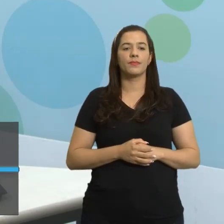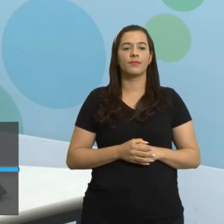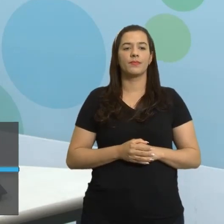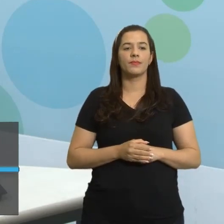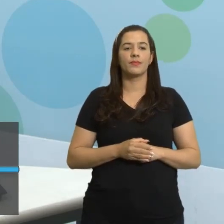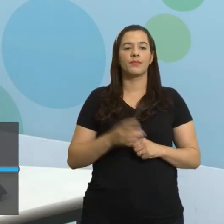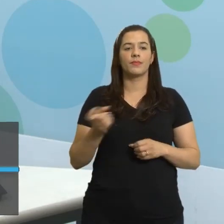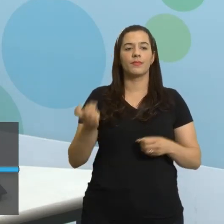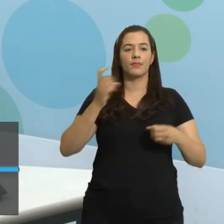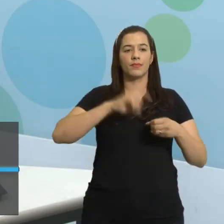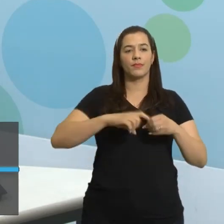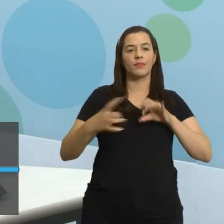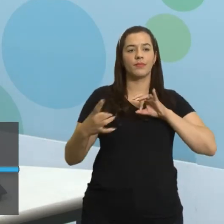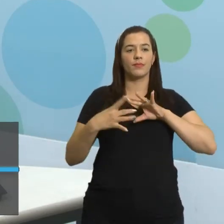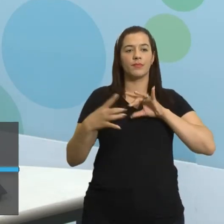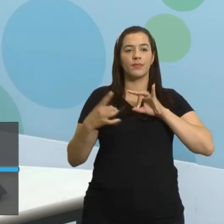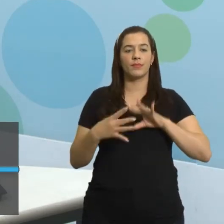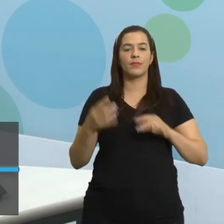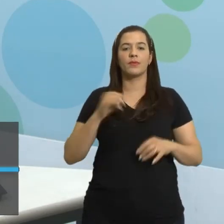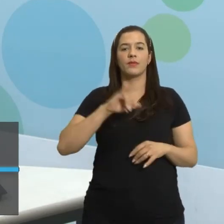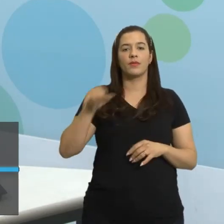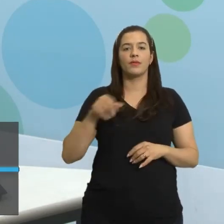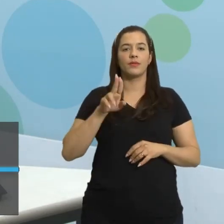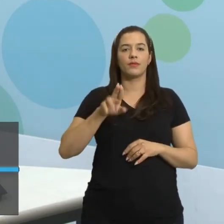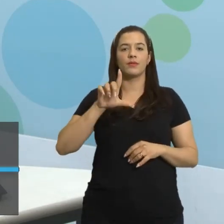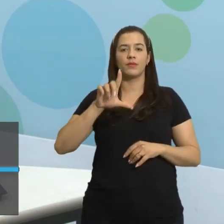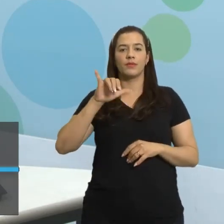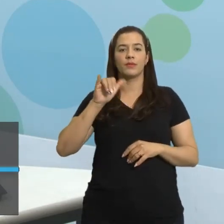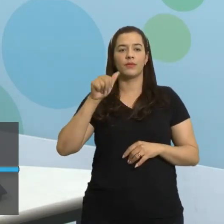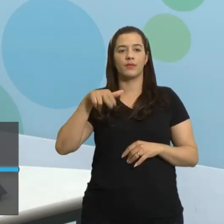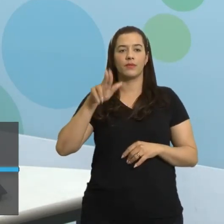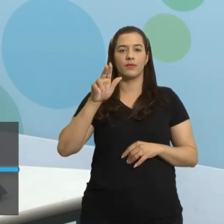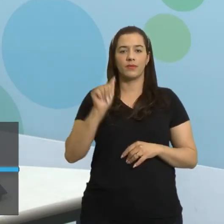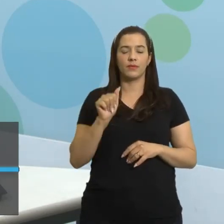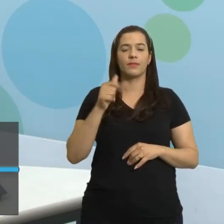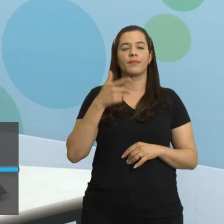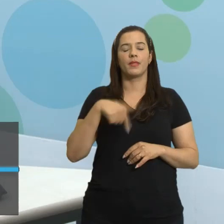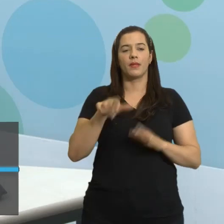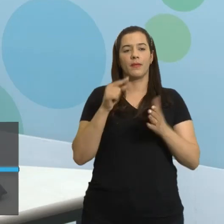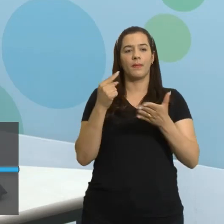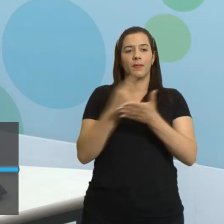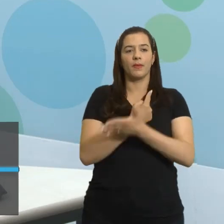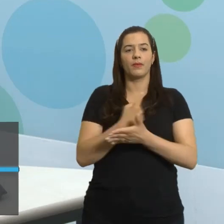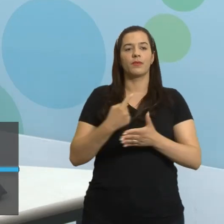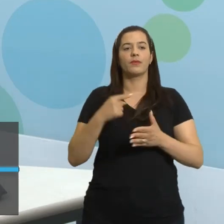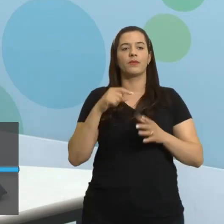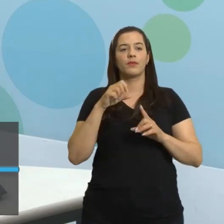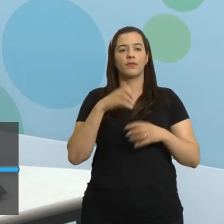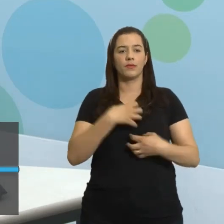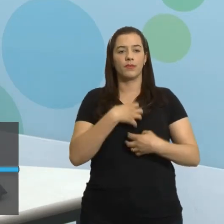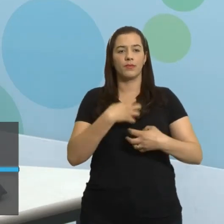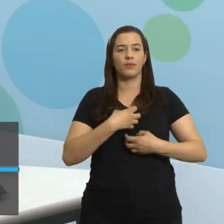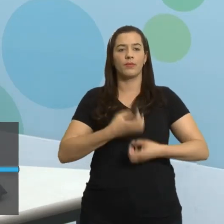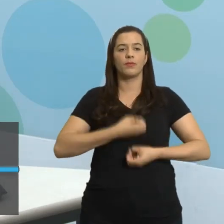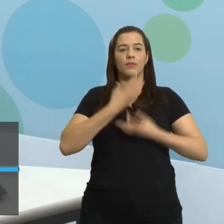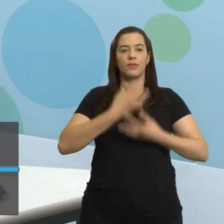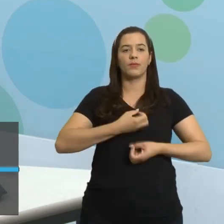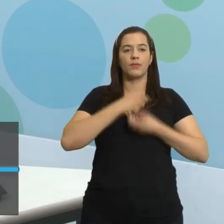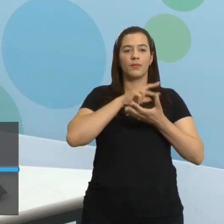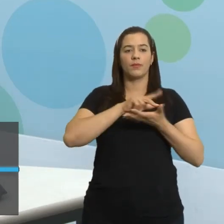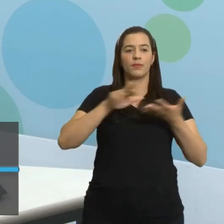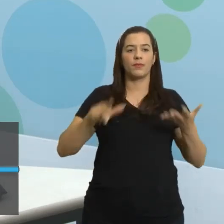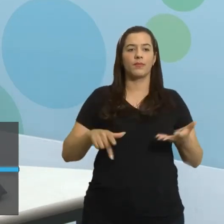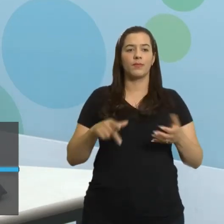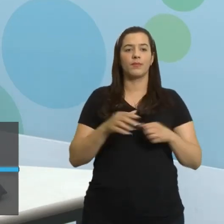aqui, dando um feedback para a professora Juliana, que perguntou acerca da autoavaliação socioemocional.